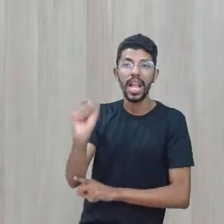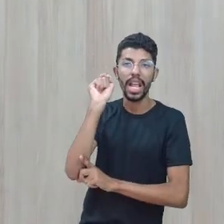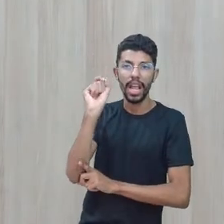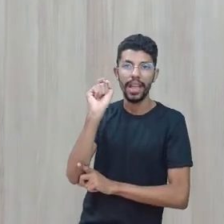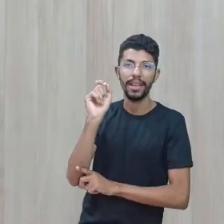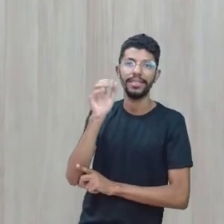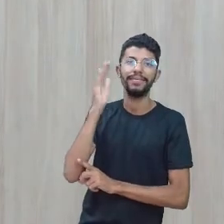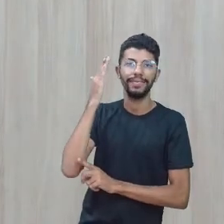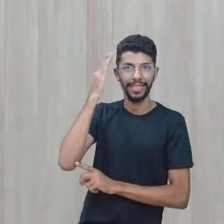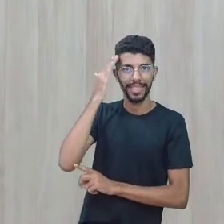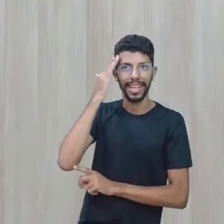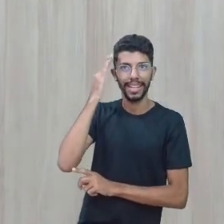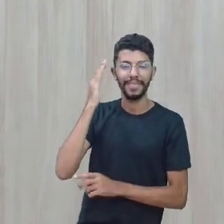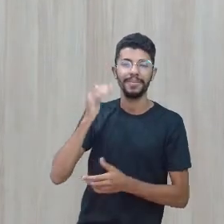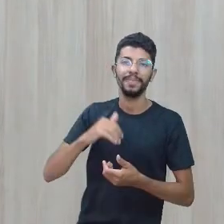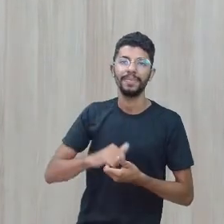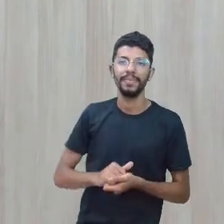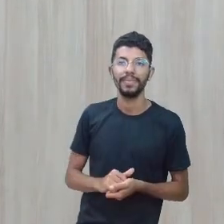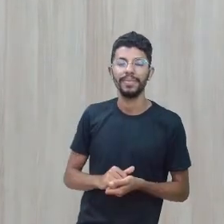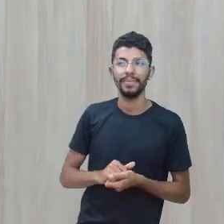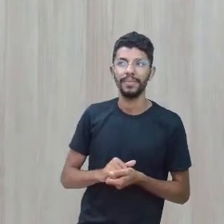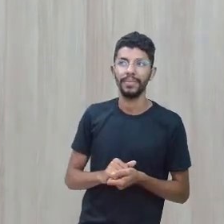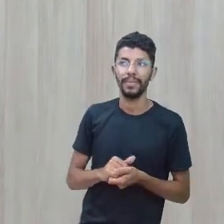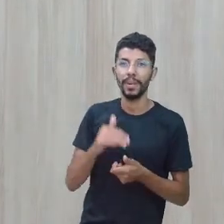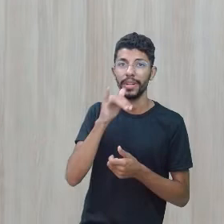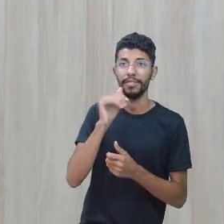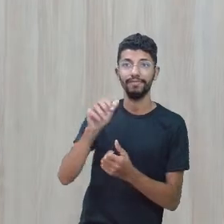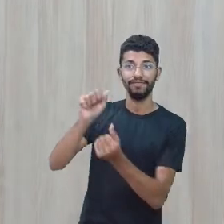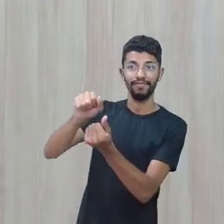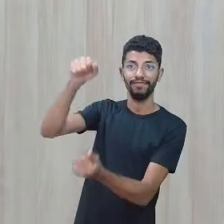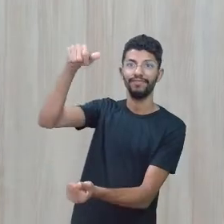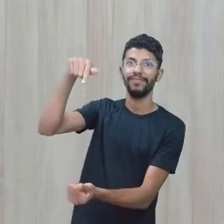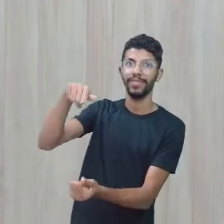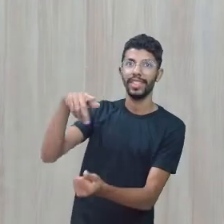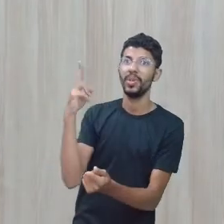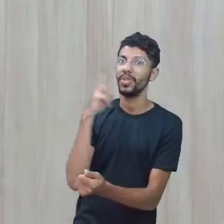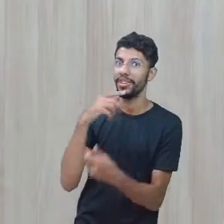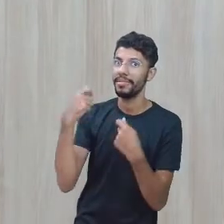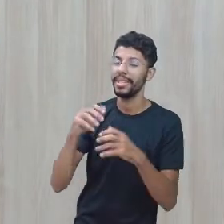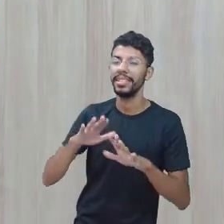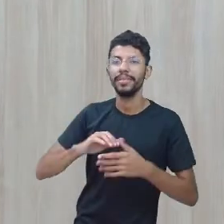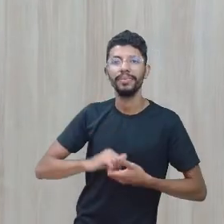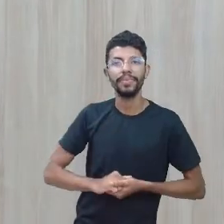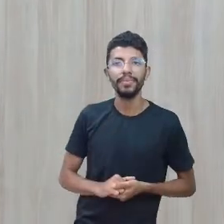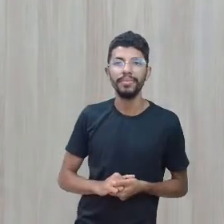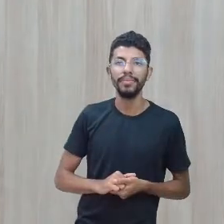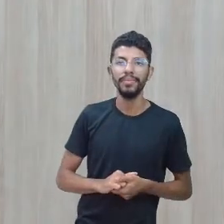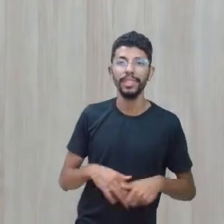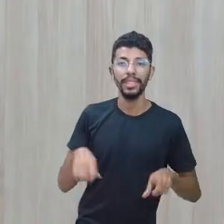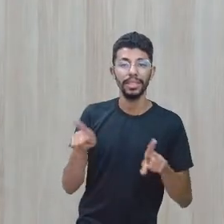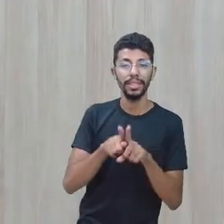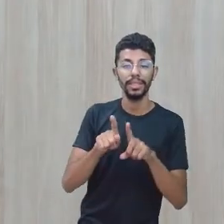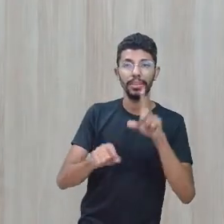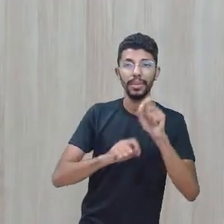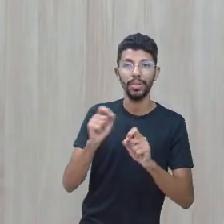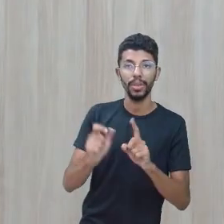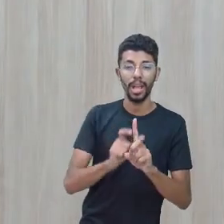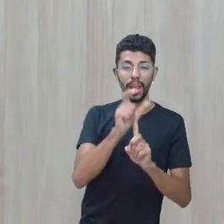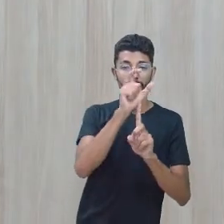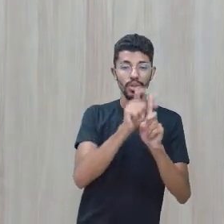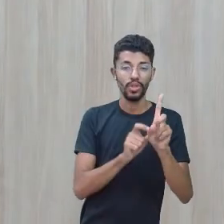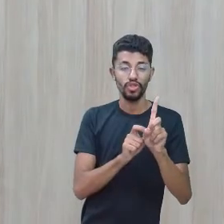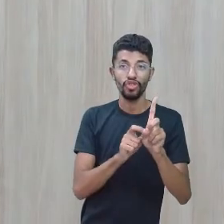naquela firma de trabalhadores com urgência. E nós temos também o